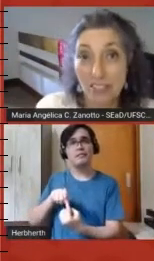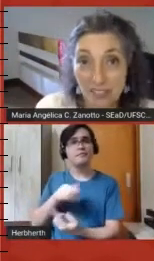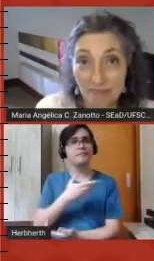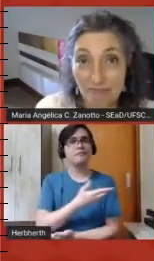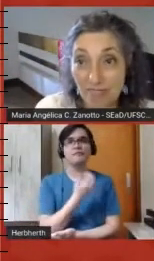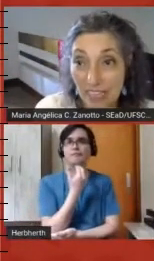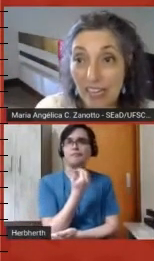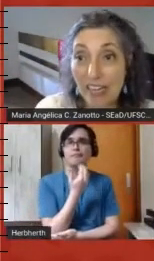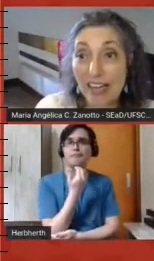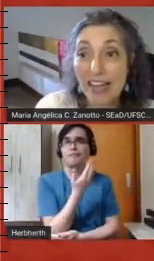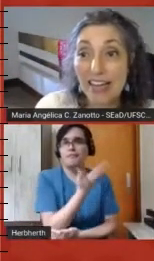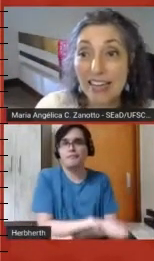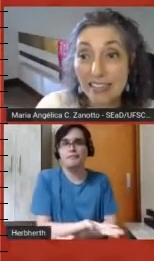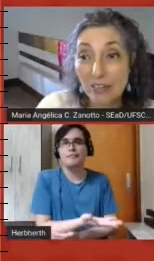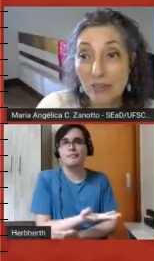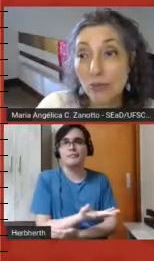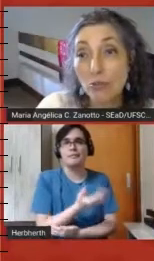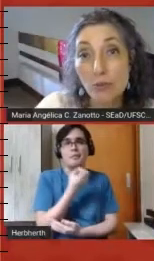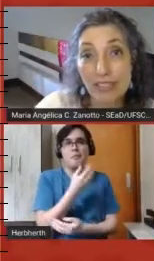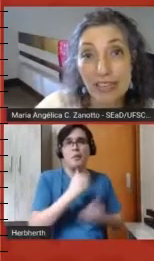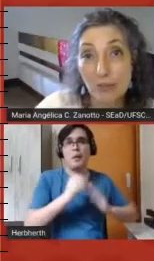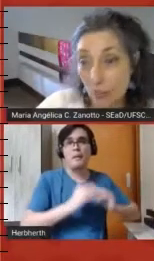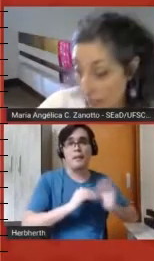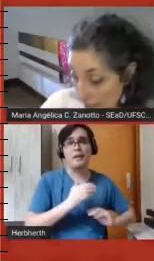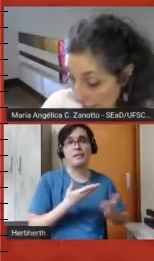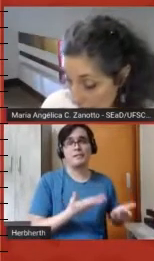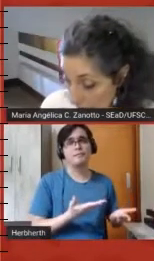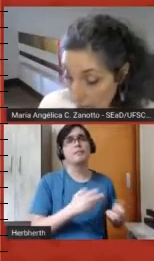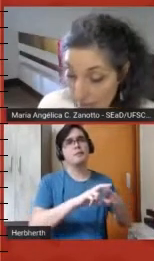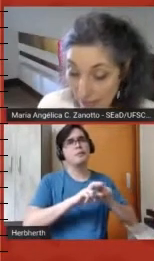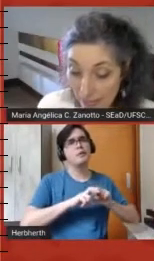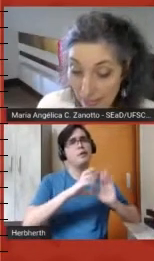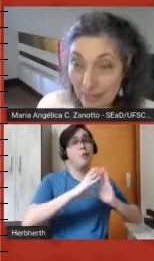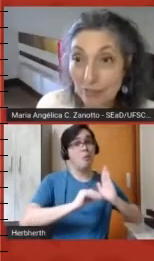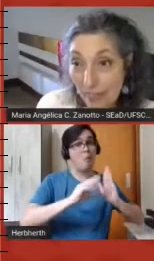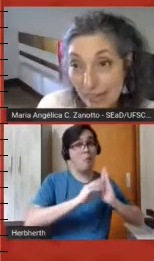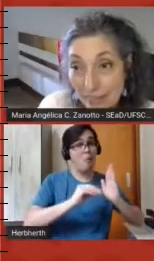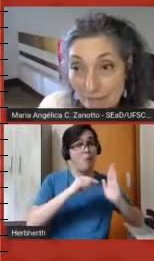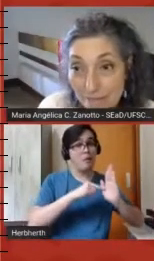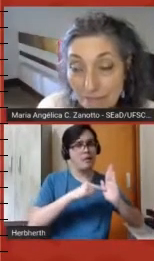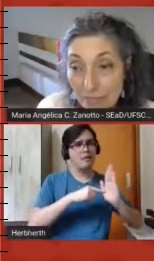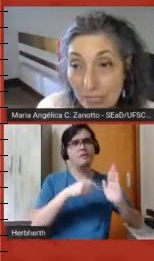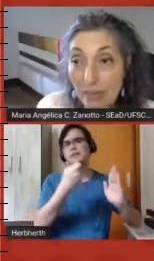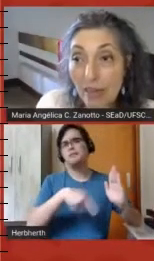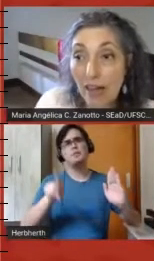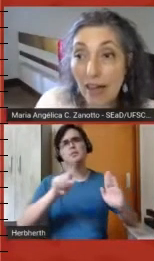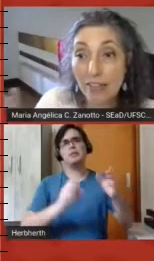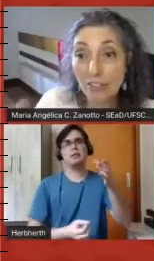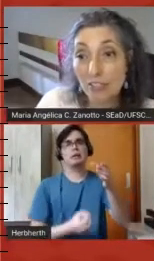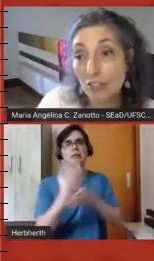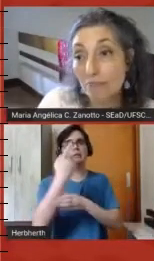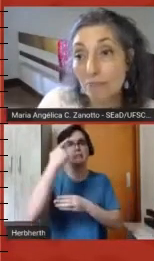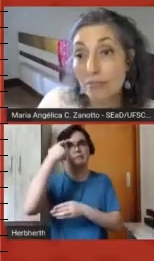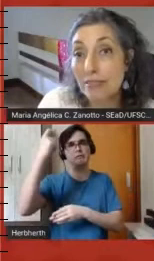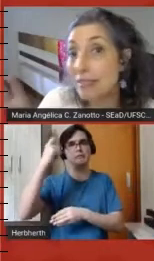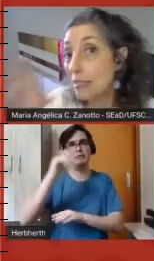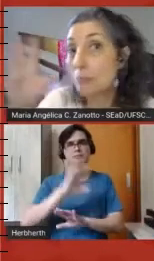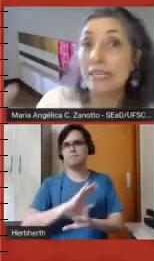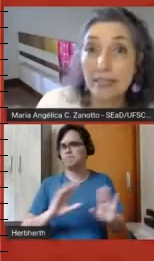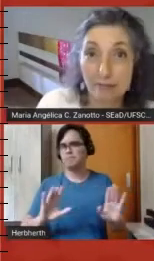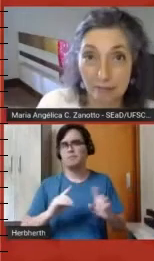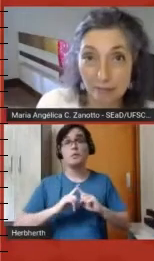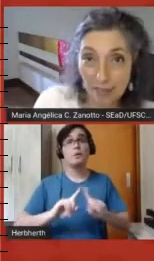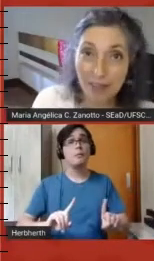boas práticas, né? Então, os modelos, a gente não precisa criar do nada, né? A gente